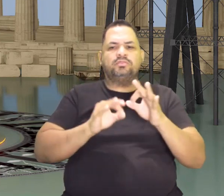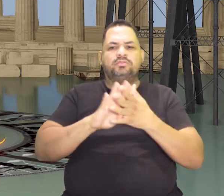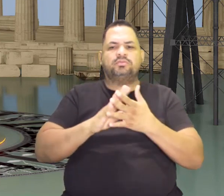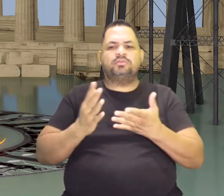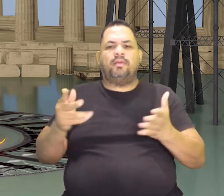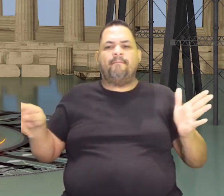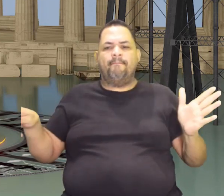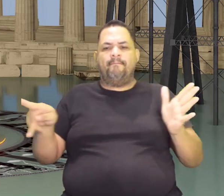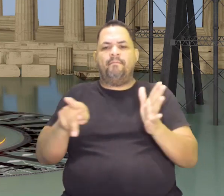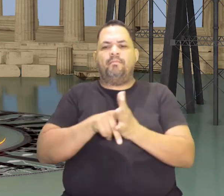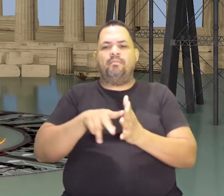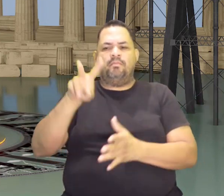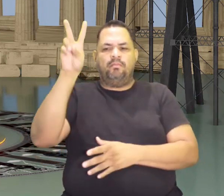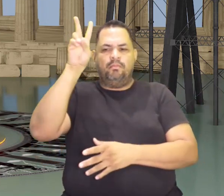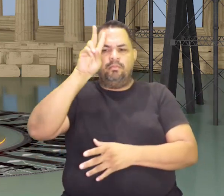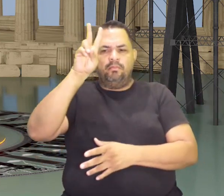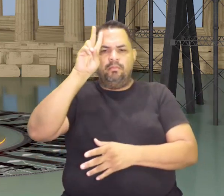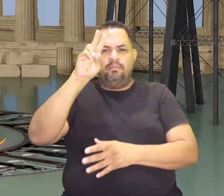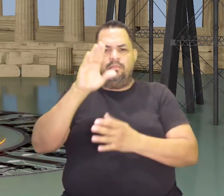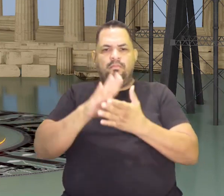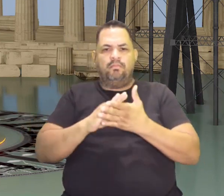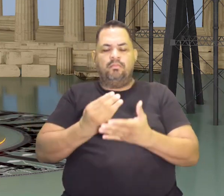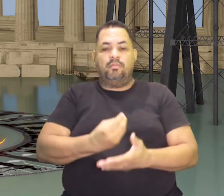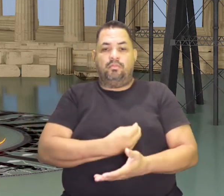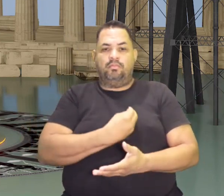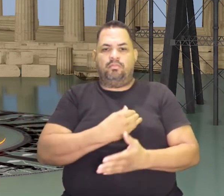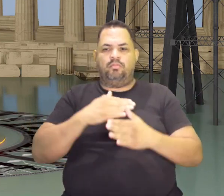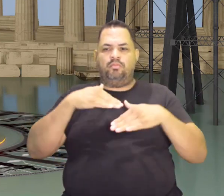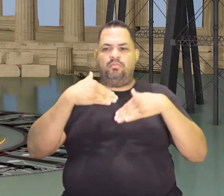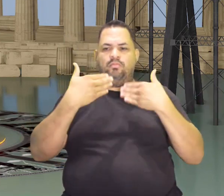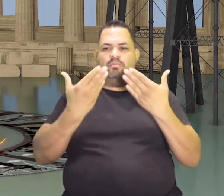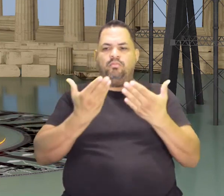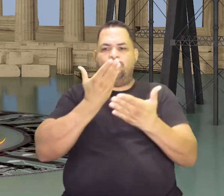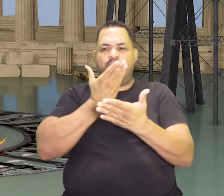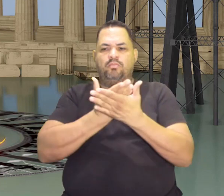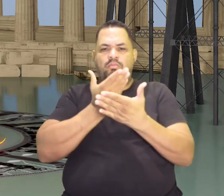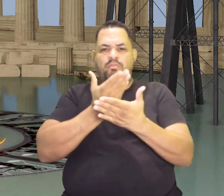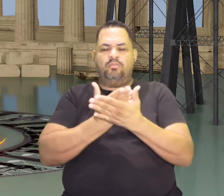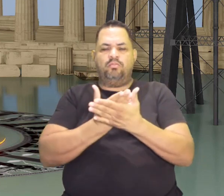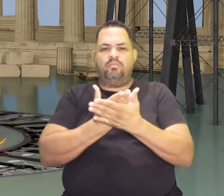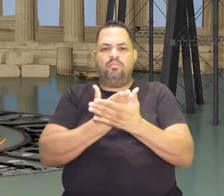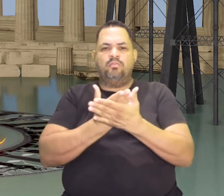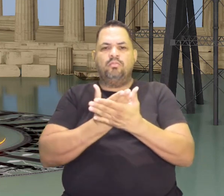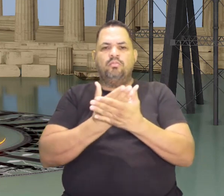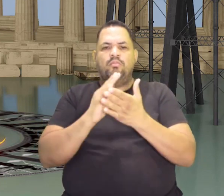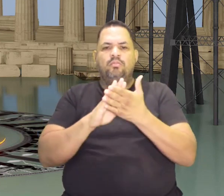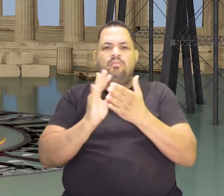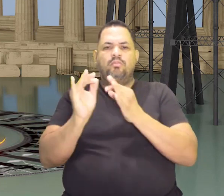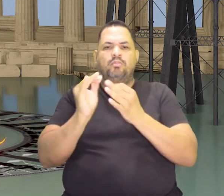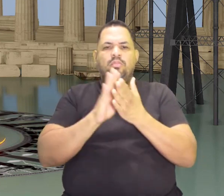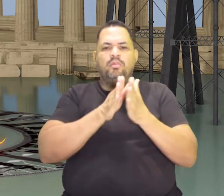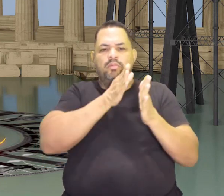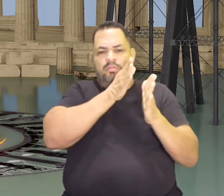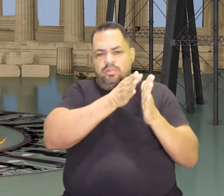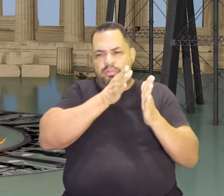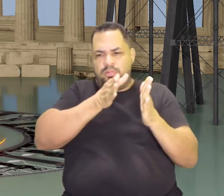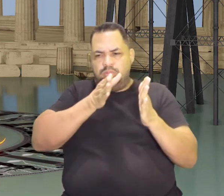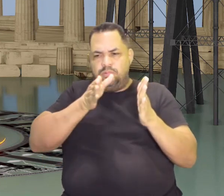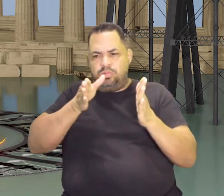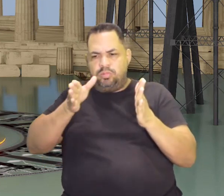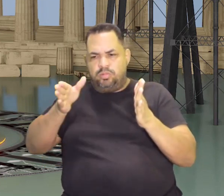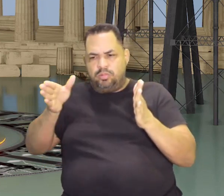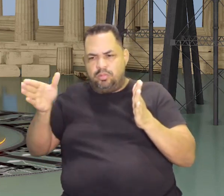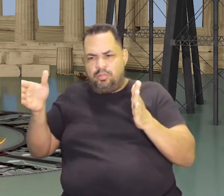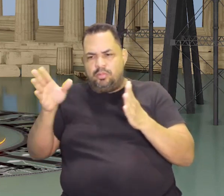partir dali, daquele momento. Quando vocês estudam a linha do tempo, né, no